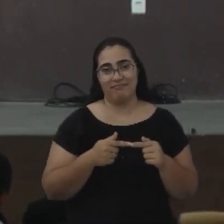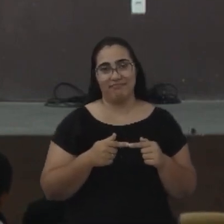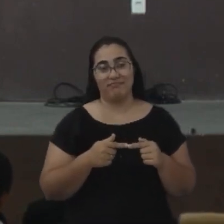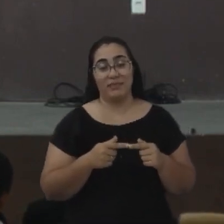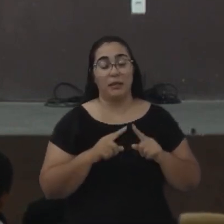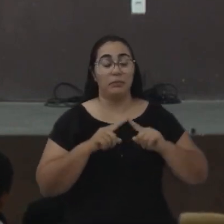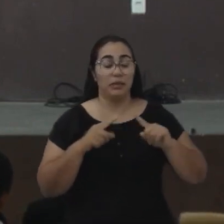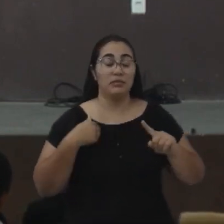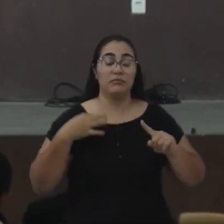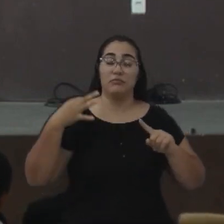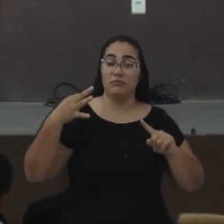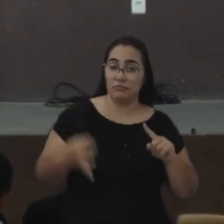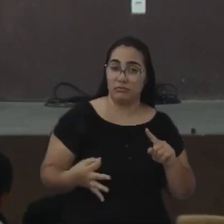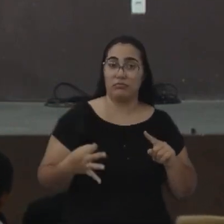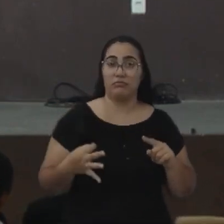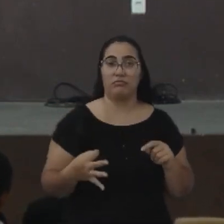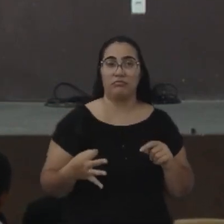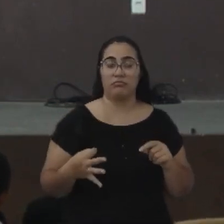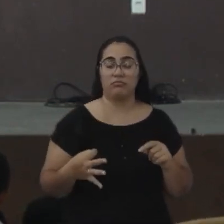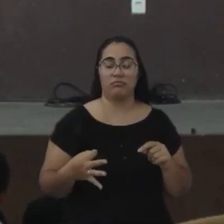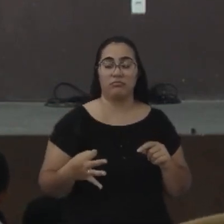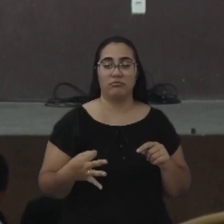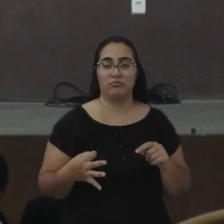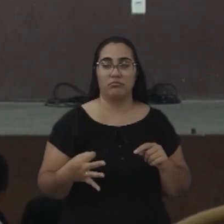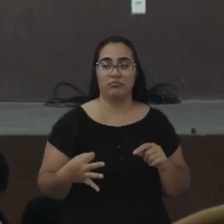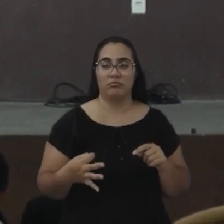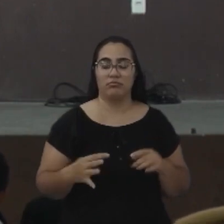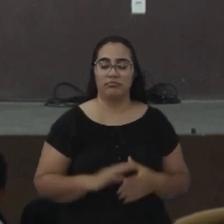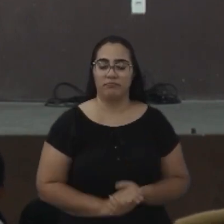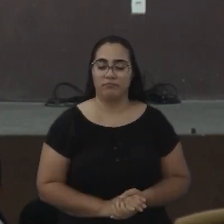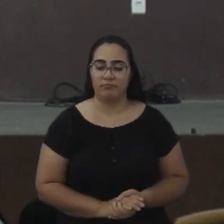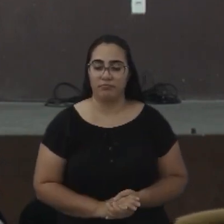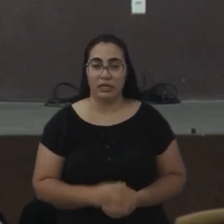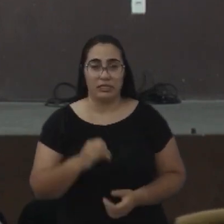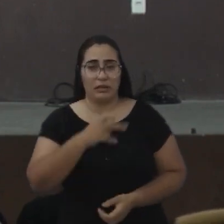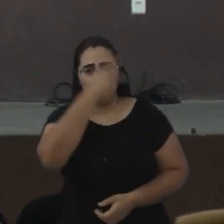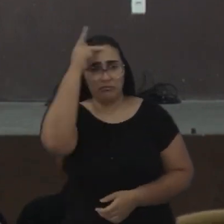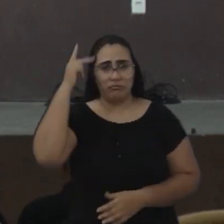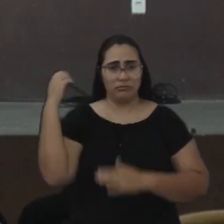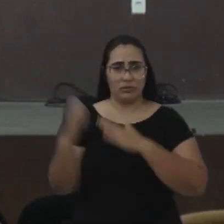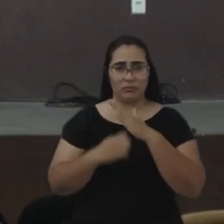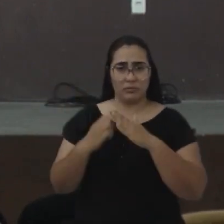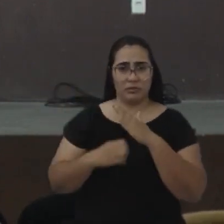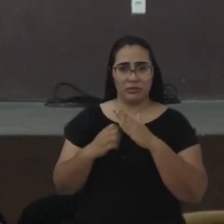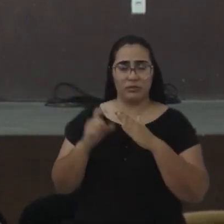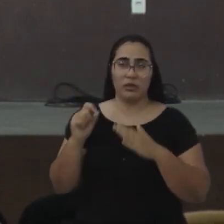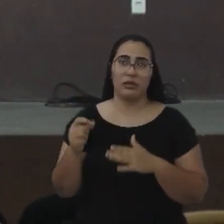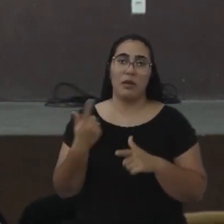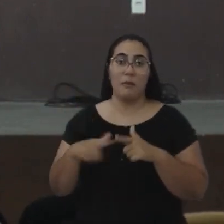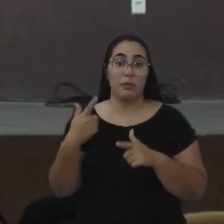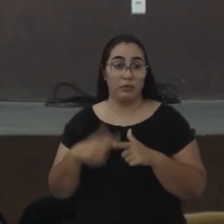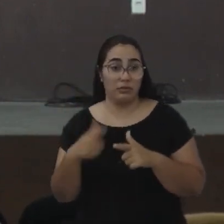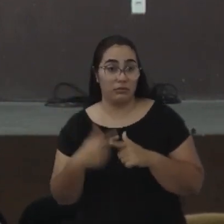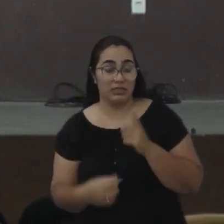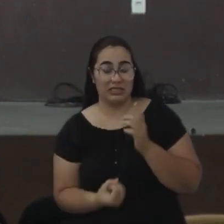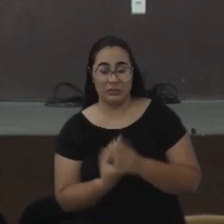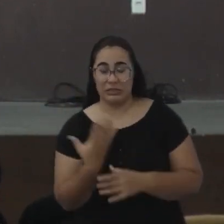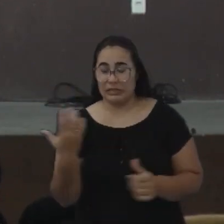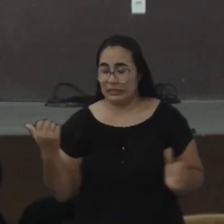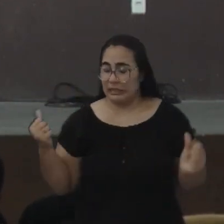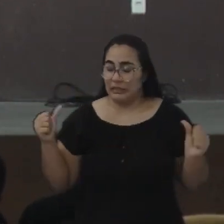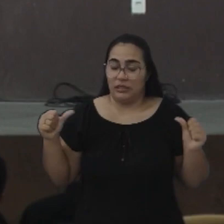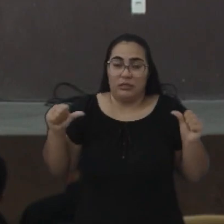Mas eu tenho certeza, meu irmão, que quando aquela pessoa da sua empresa estiver passando por uma batalha e uma luta terrível na